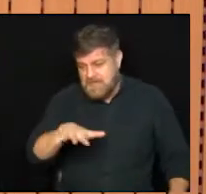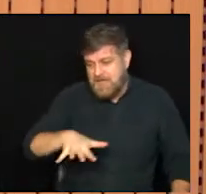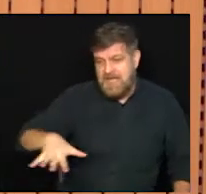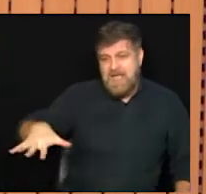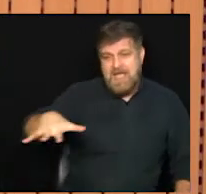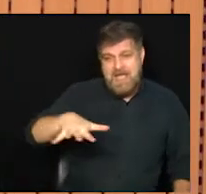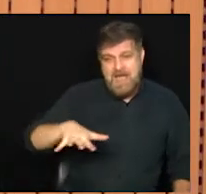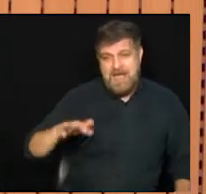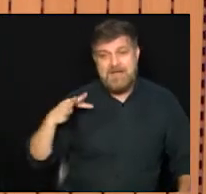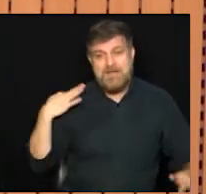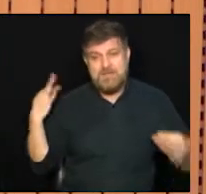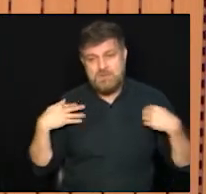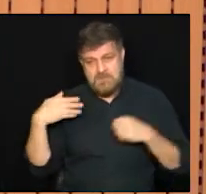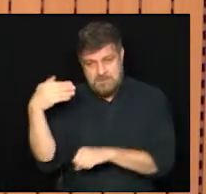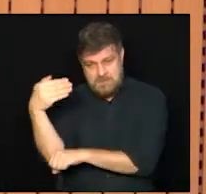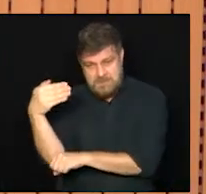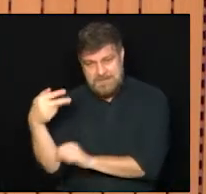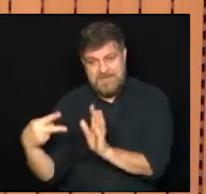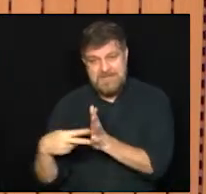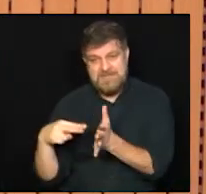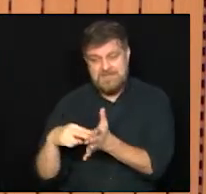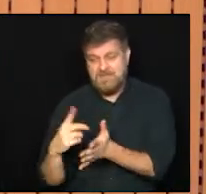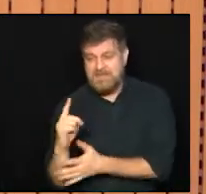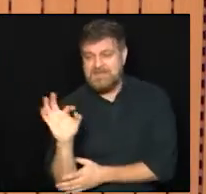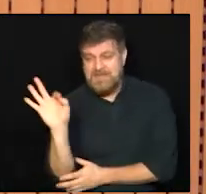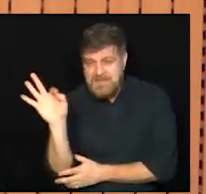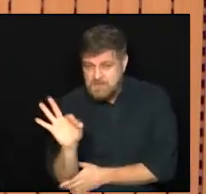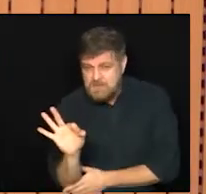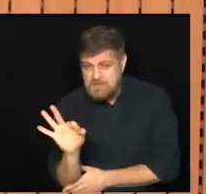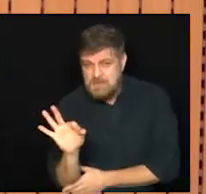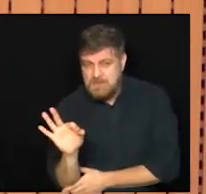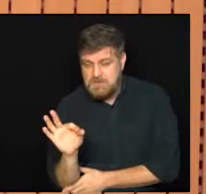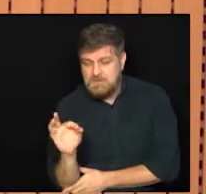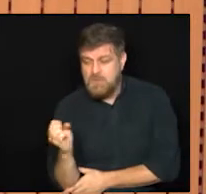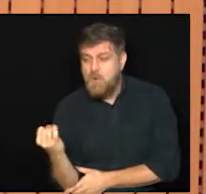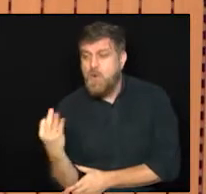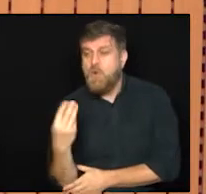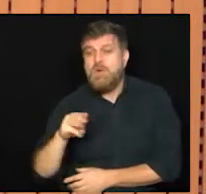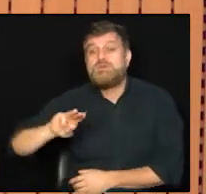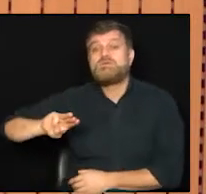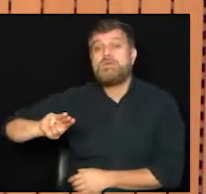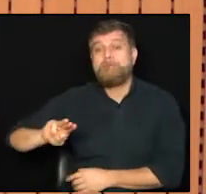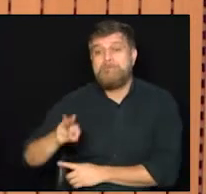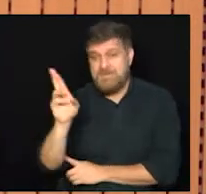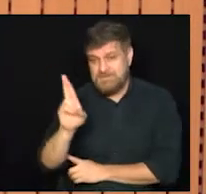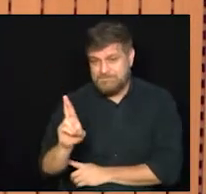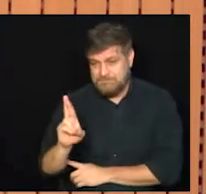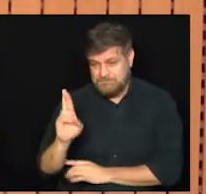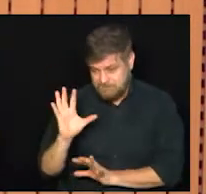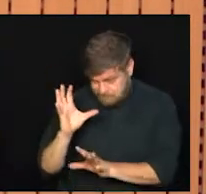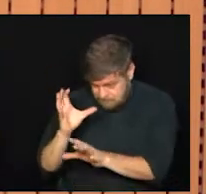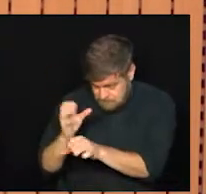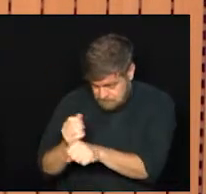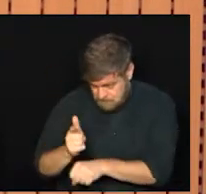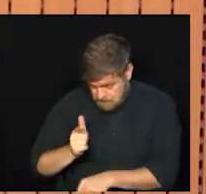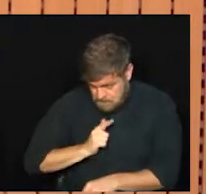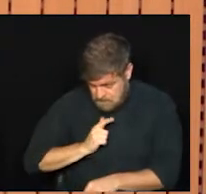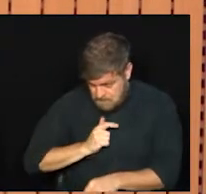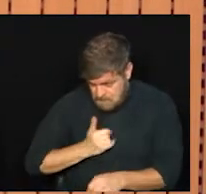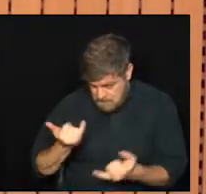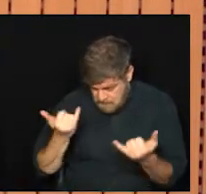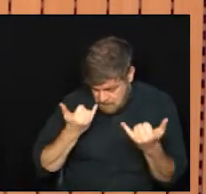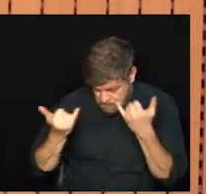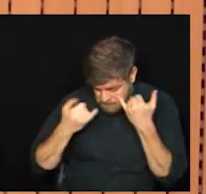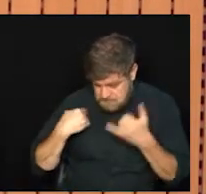tantos milhões de receita por ano. Eu não sei se tem essa informação compilada, se não tiver, depois pode encaminhar, mas é só para a gente ter